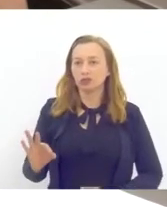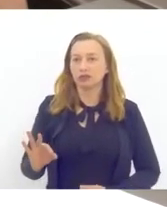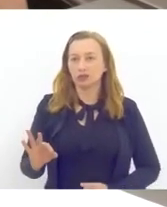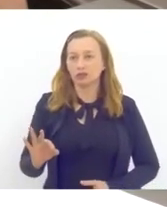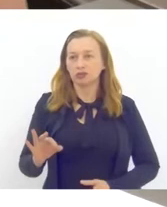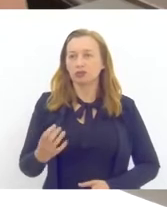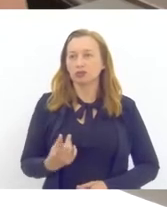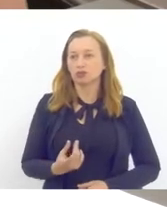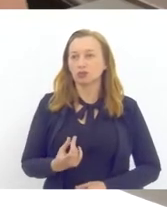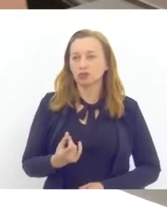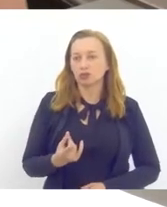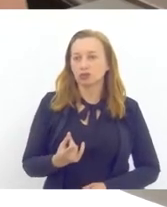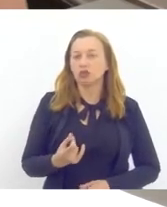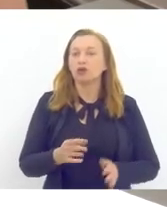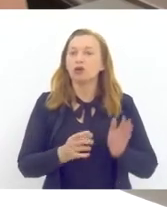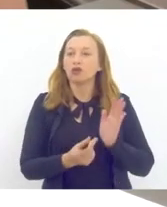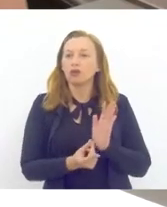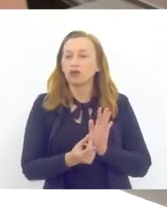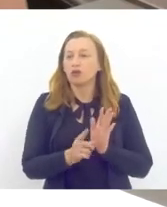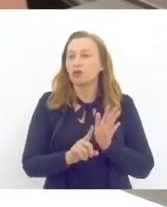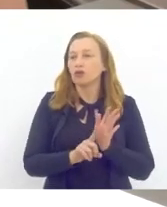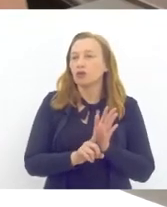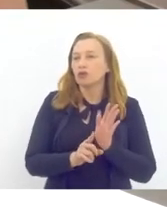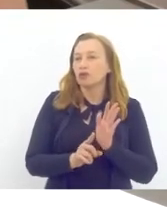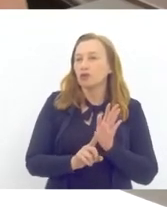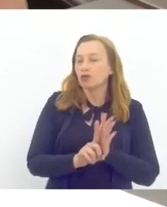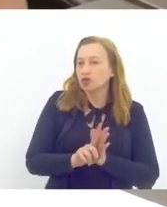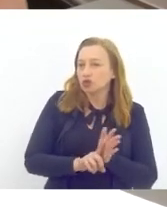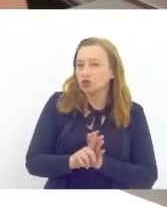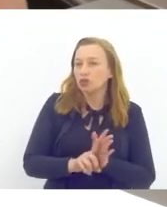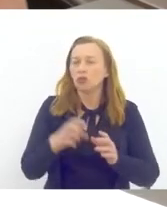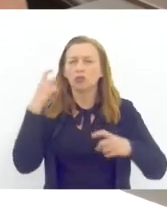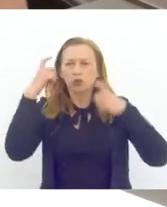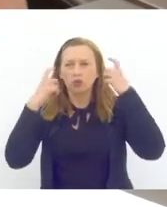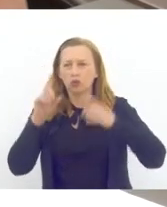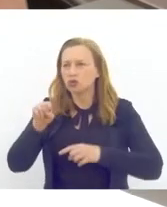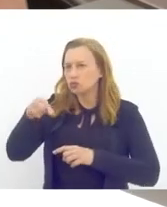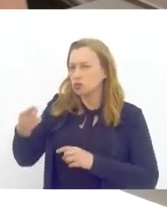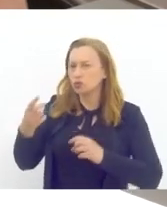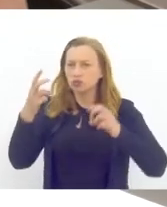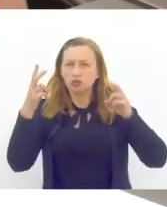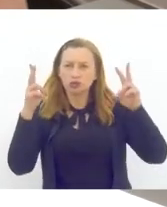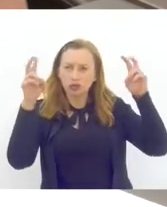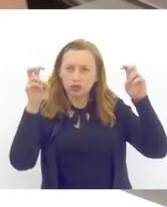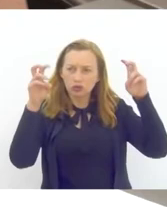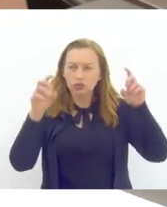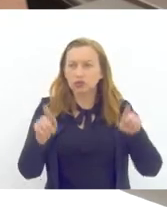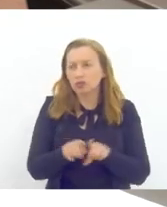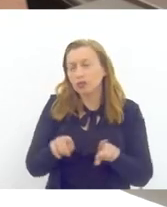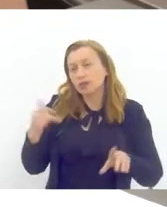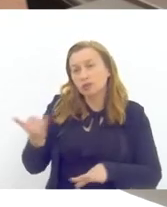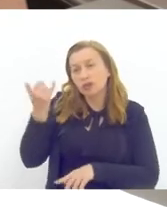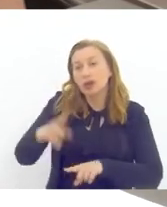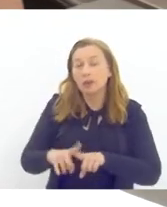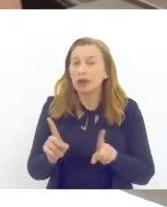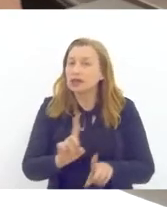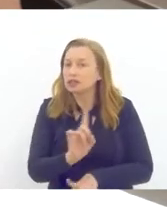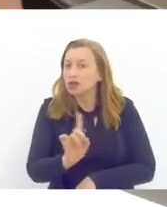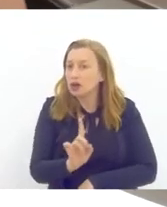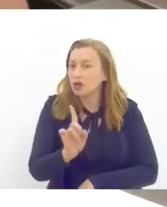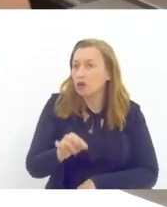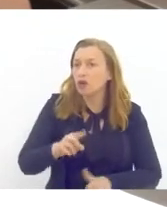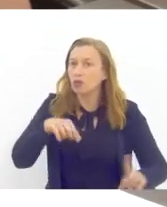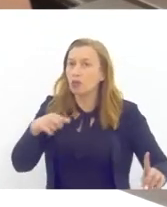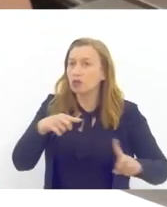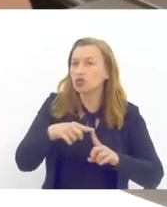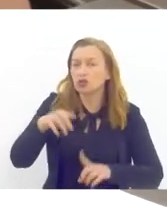fiscal. Me preocupa a gente estar discutindo uma série de outros assuntos que também são relevantes, mas que não são o